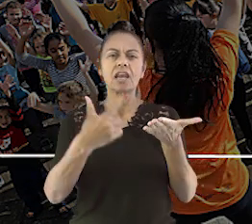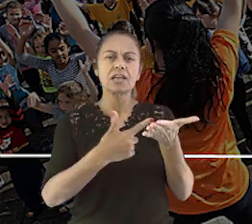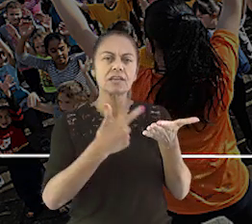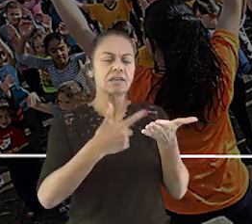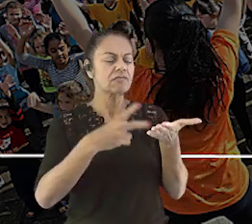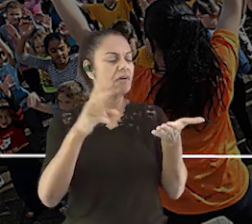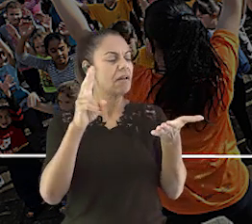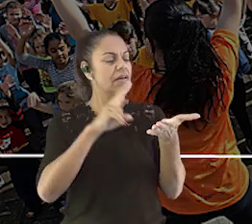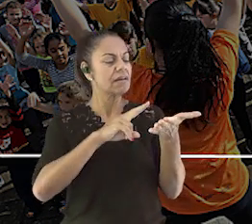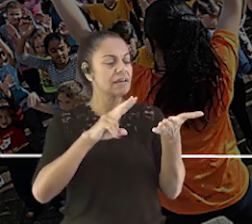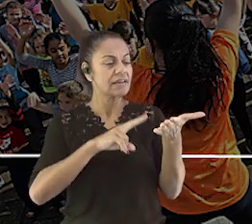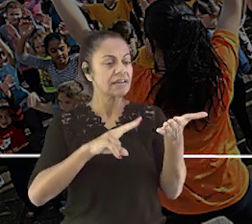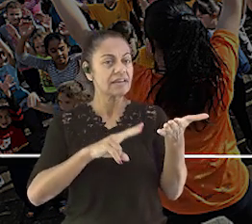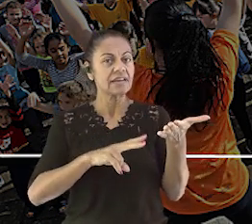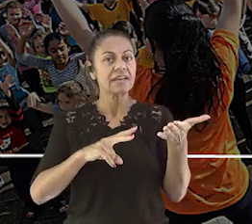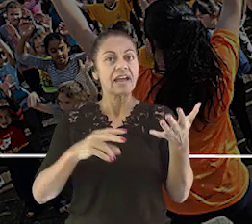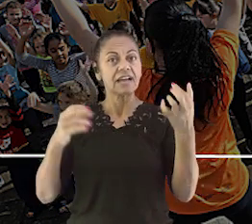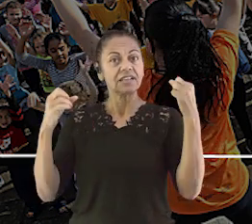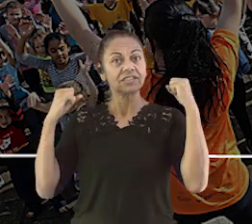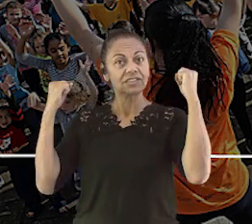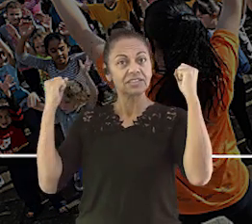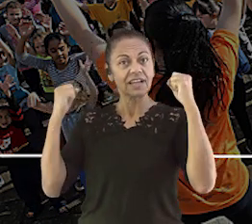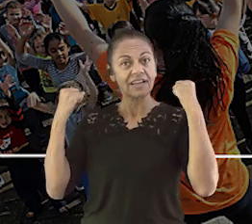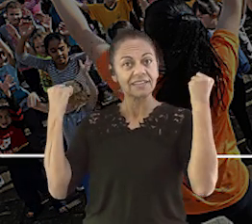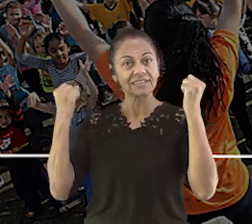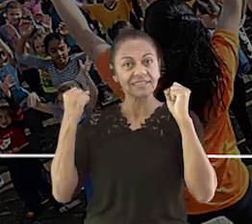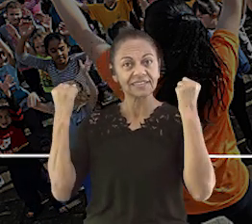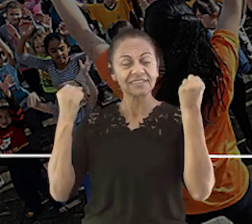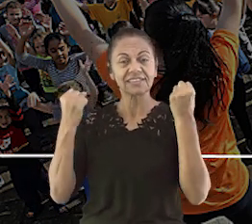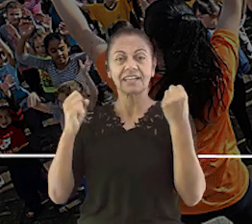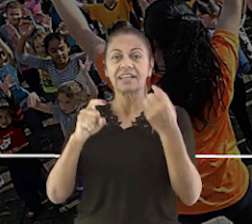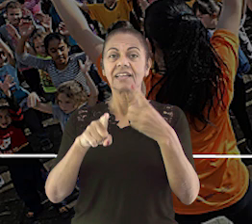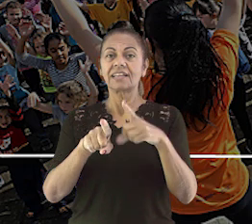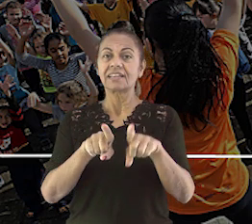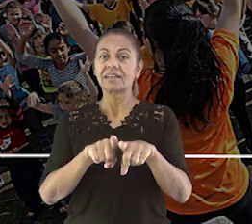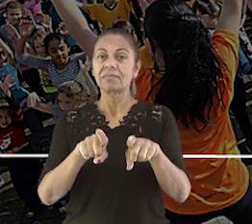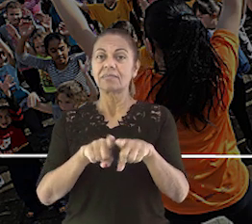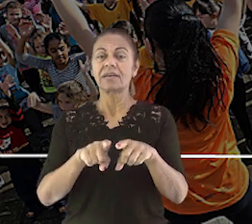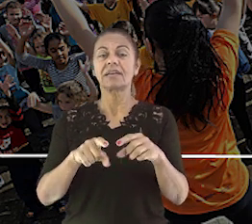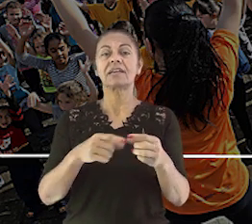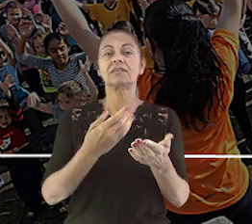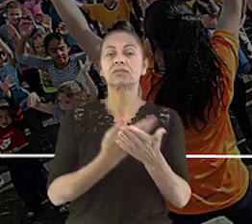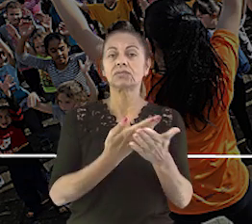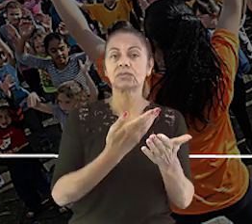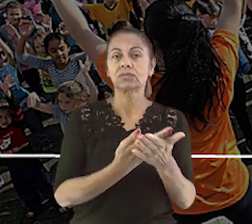uma boa leitura, a ginástica,